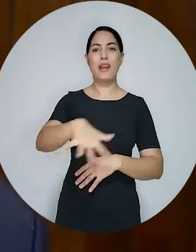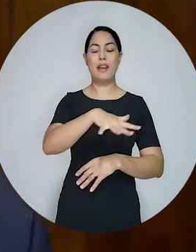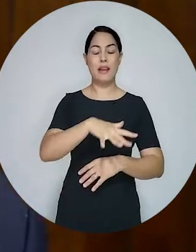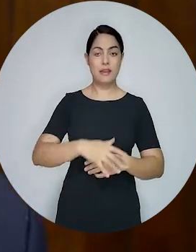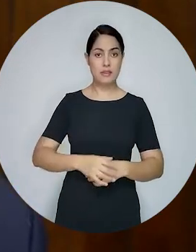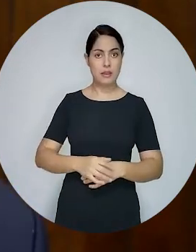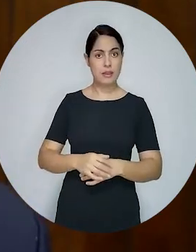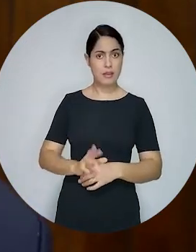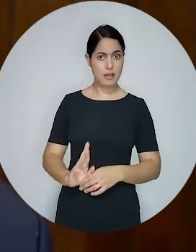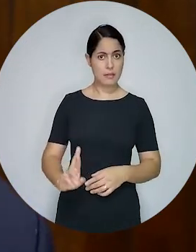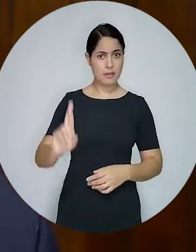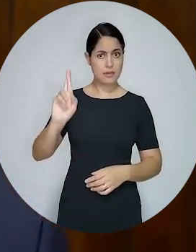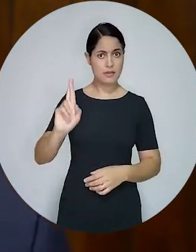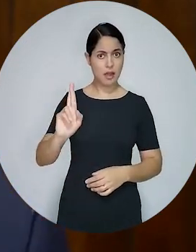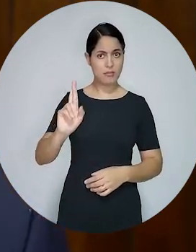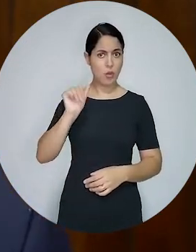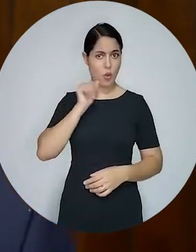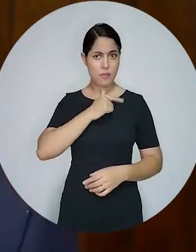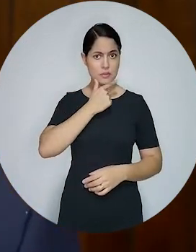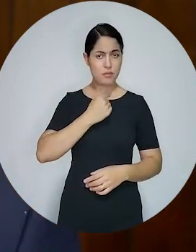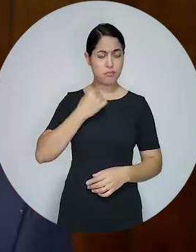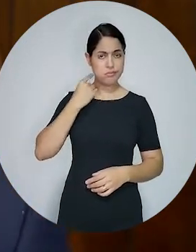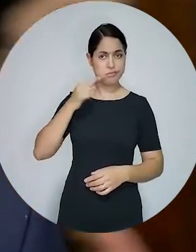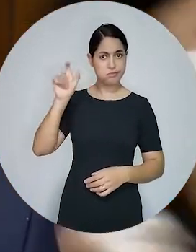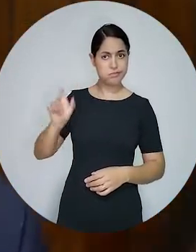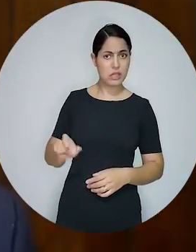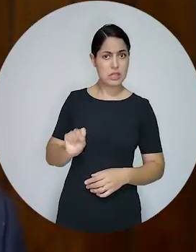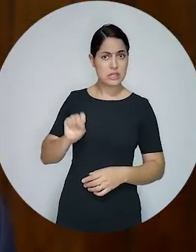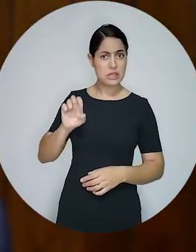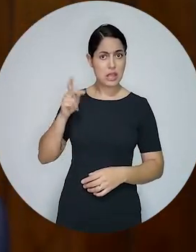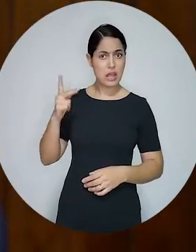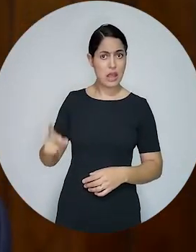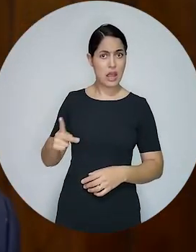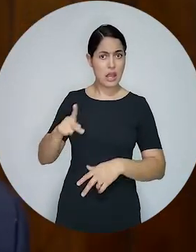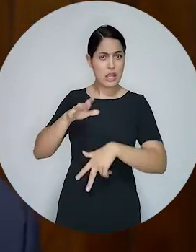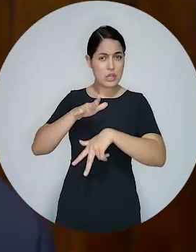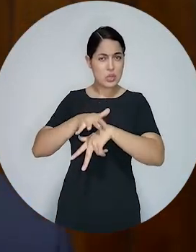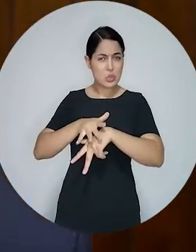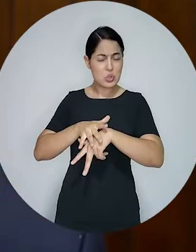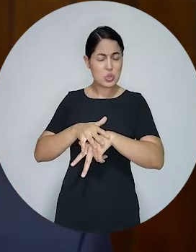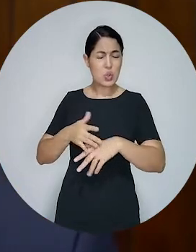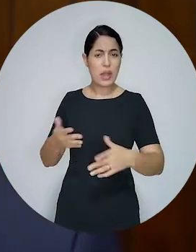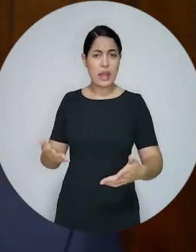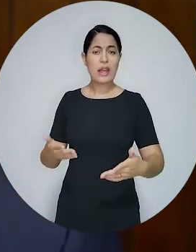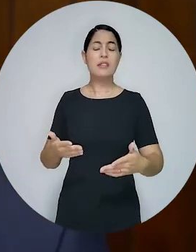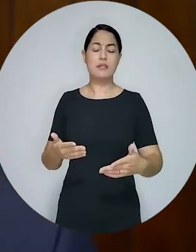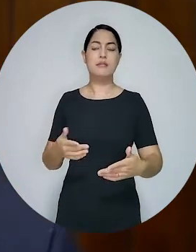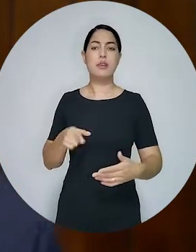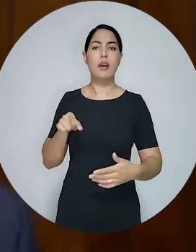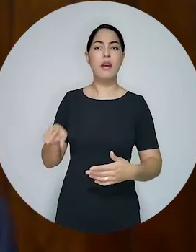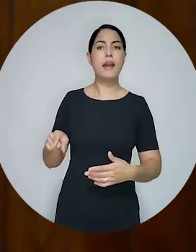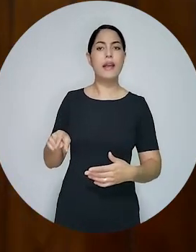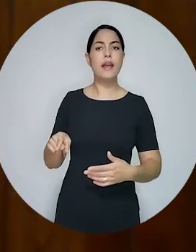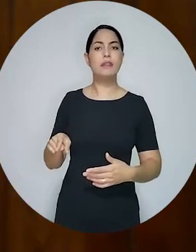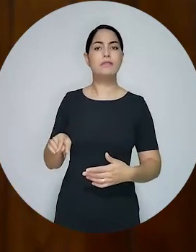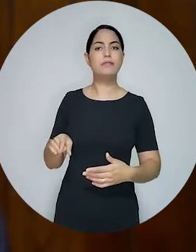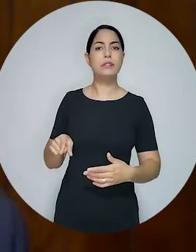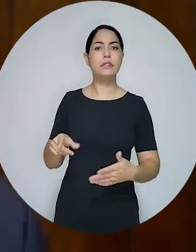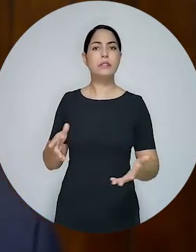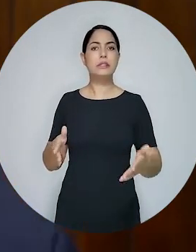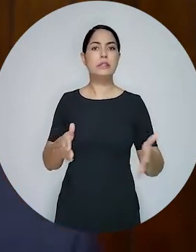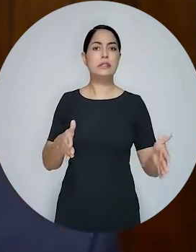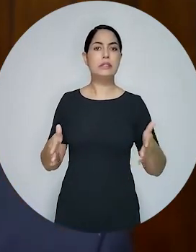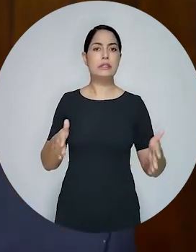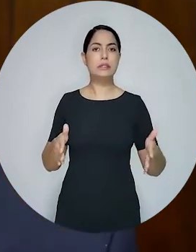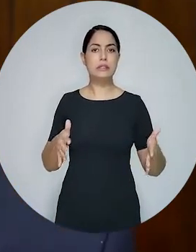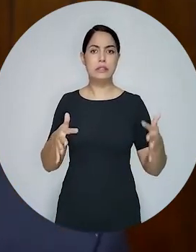ele, quando estiver representado por um advogado ou advogada brasileiro, ele tenha a convicção de que, se o seu causídico representante